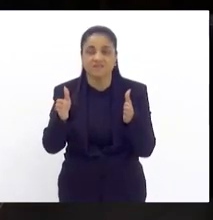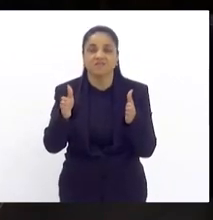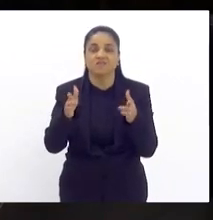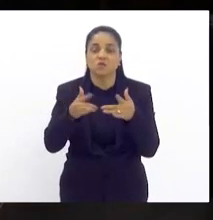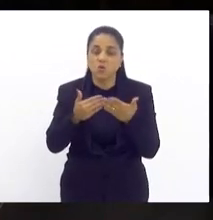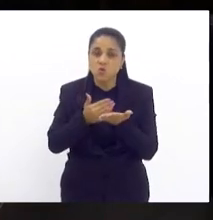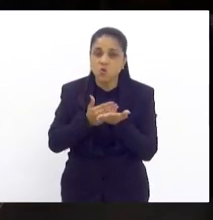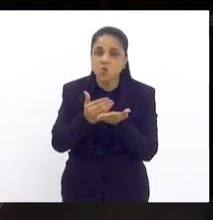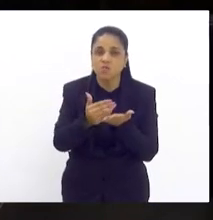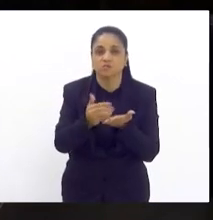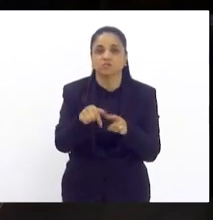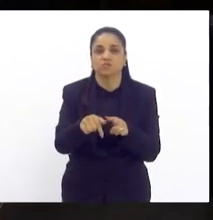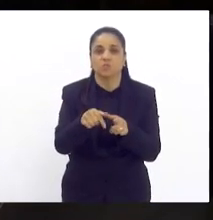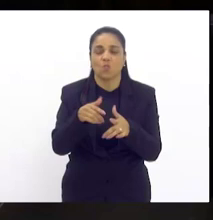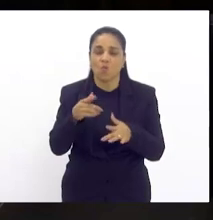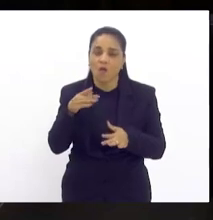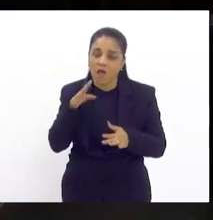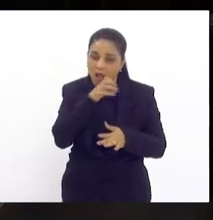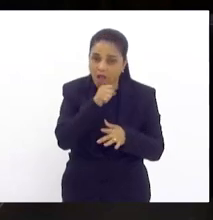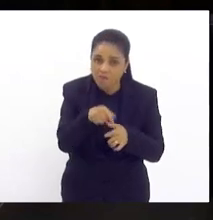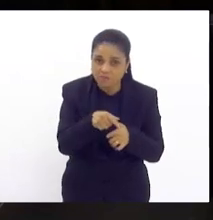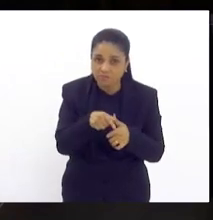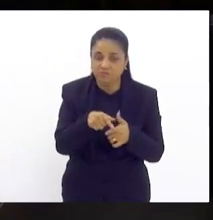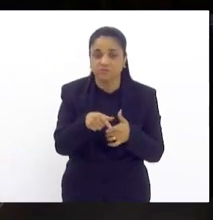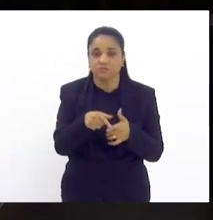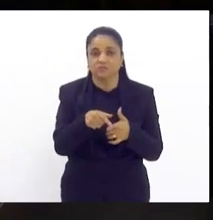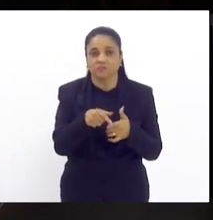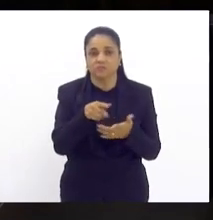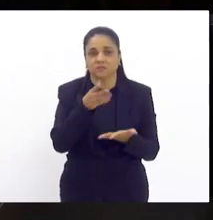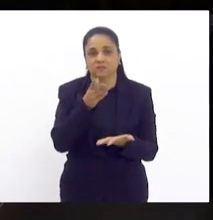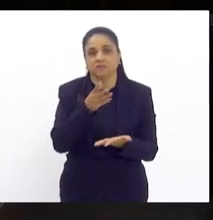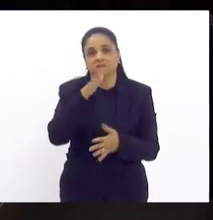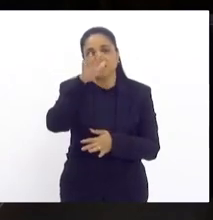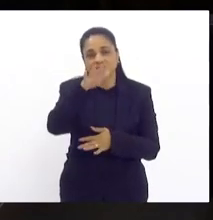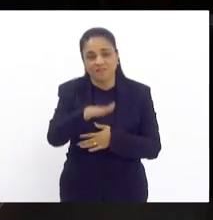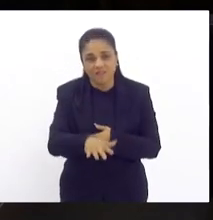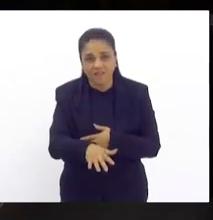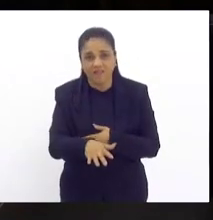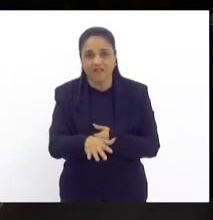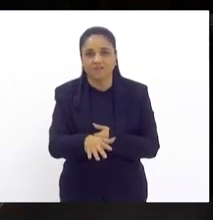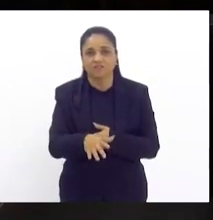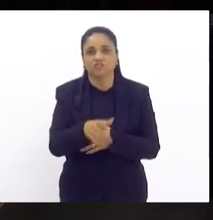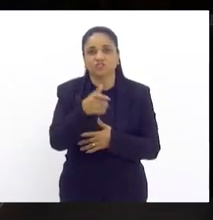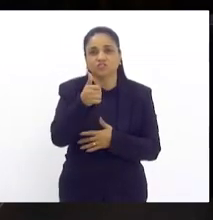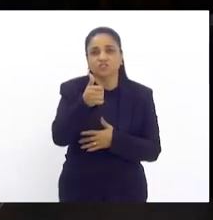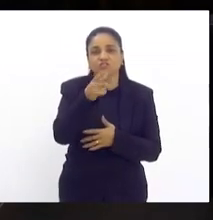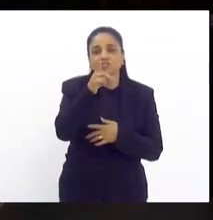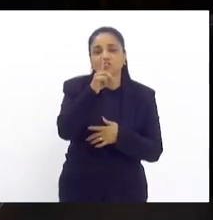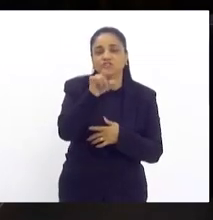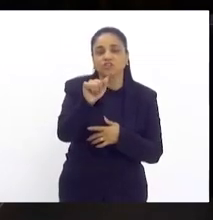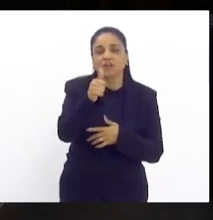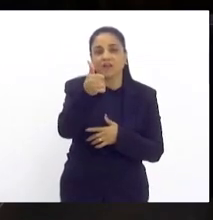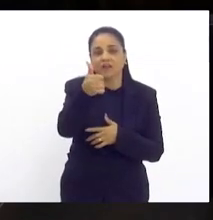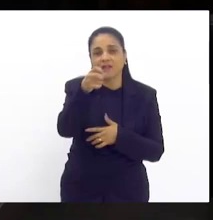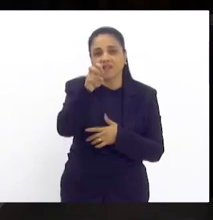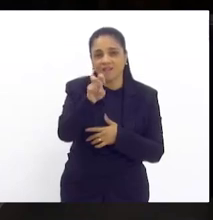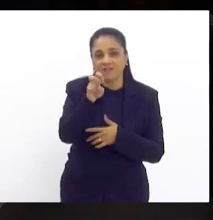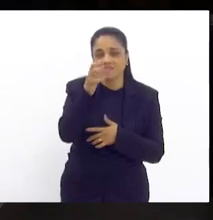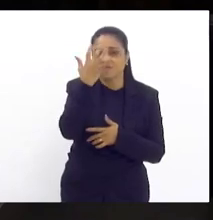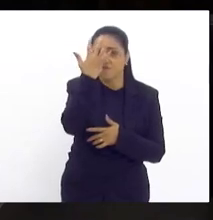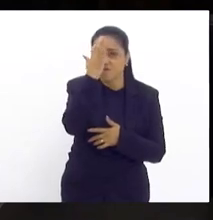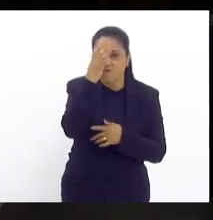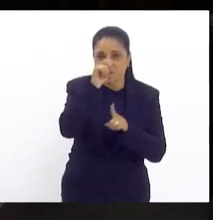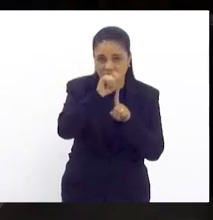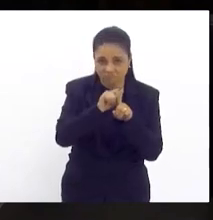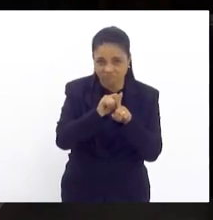que se iniciou imediatamente naquela tarde de 15 de fevereiro de 2022.